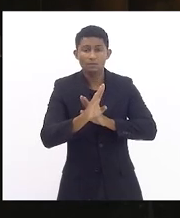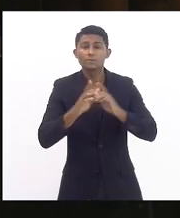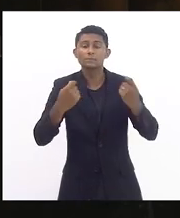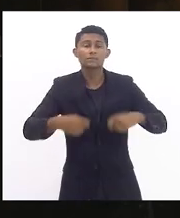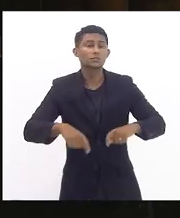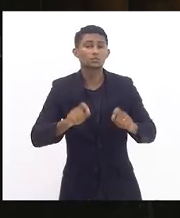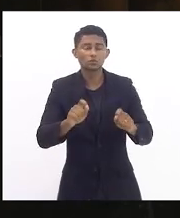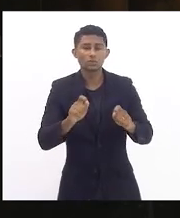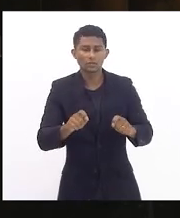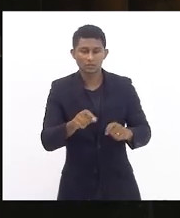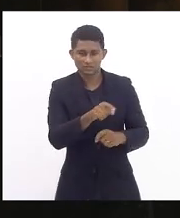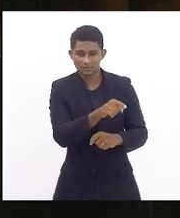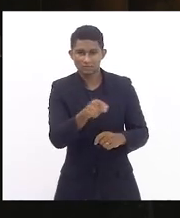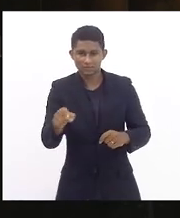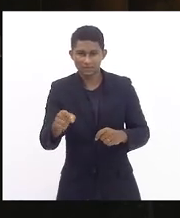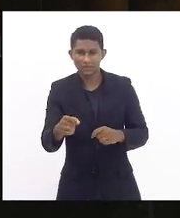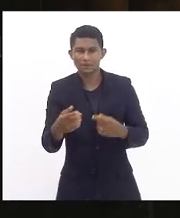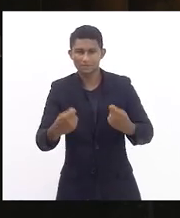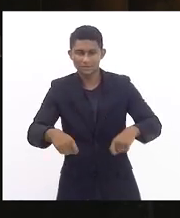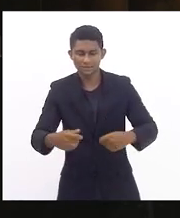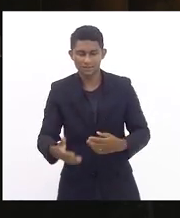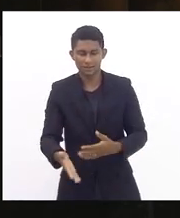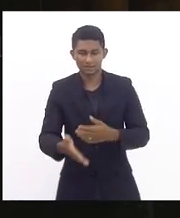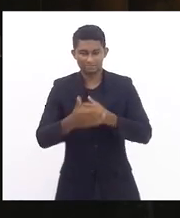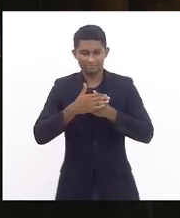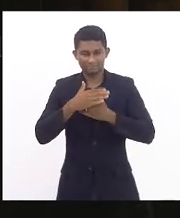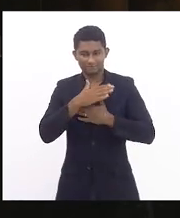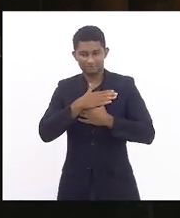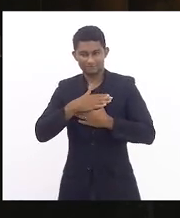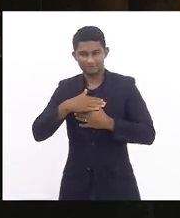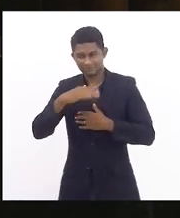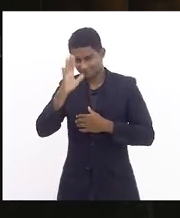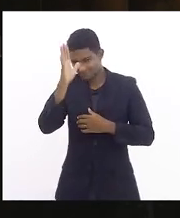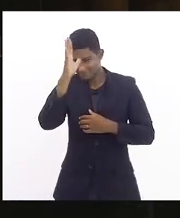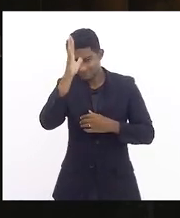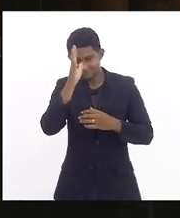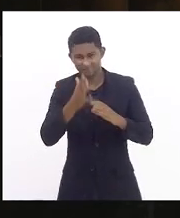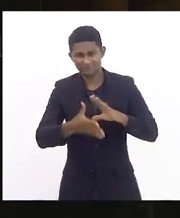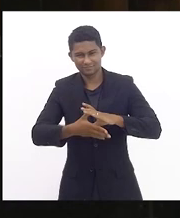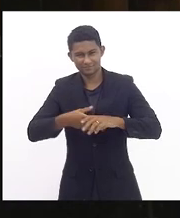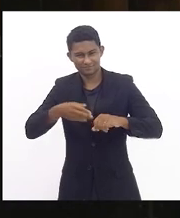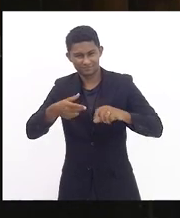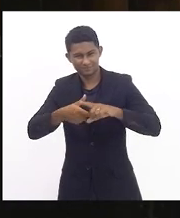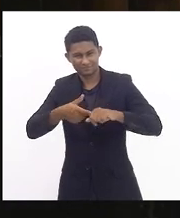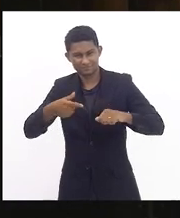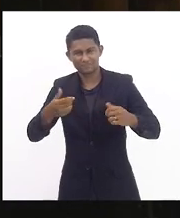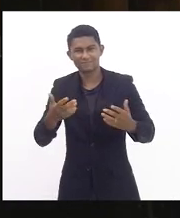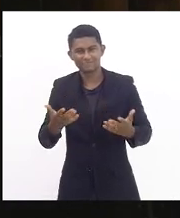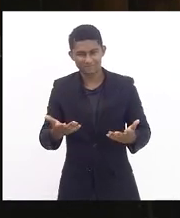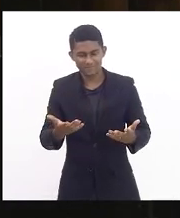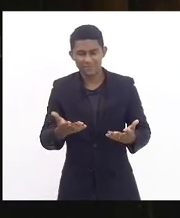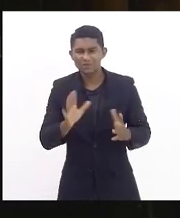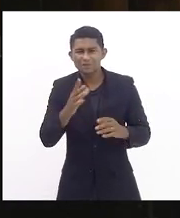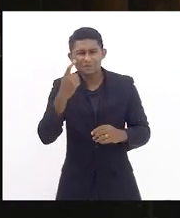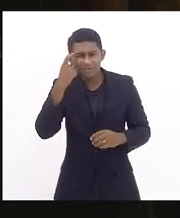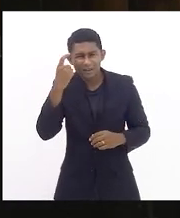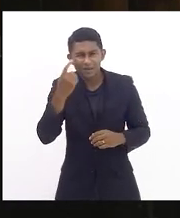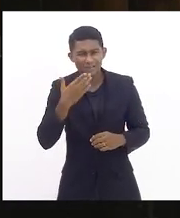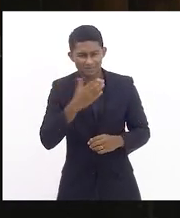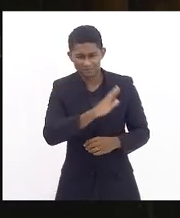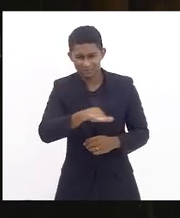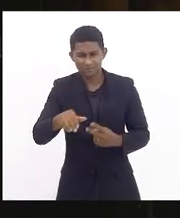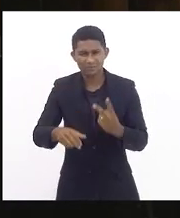masturbe. Desde que as crianças o masturbe. E essa cena é com duas crianças. Eu não